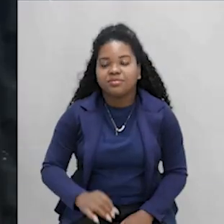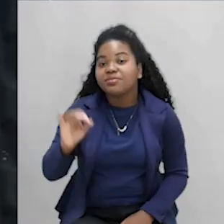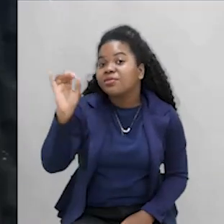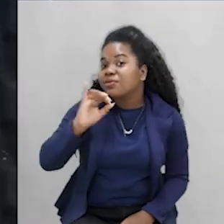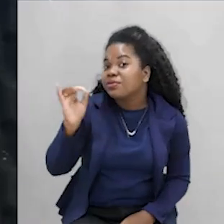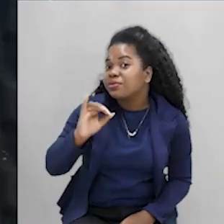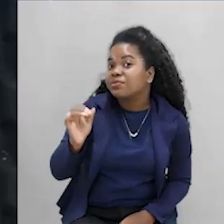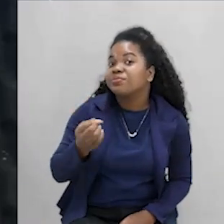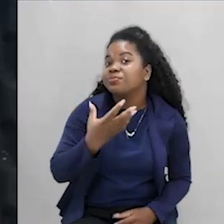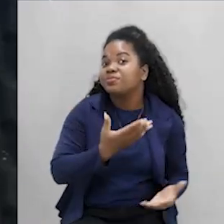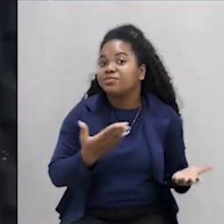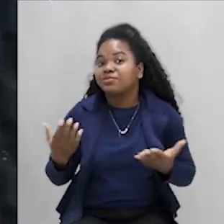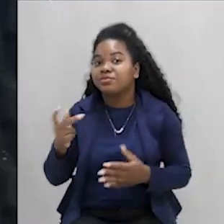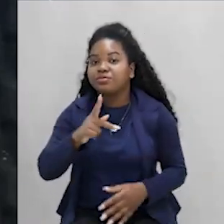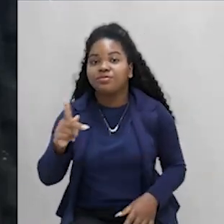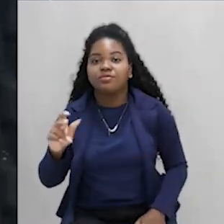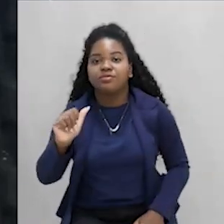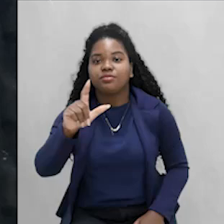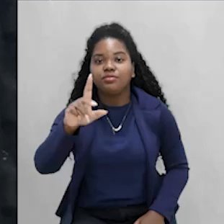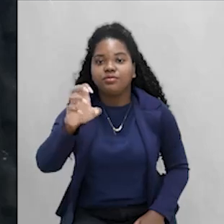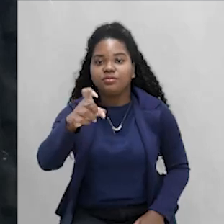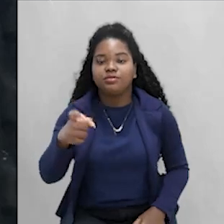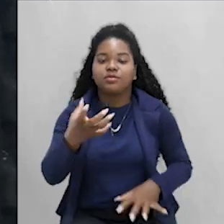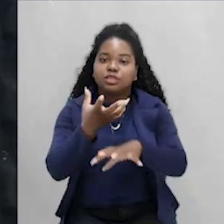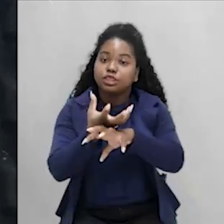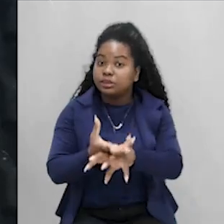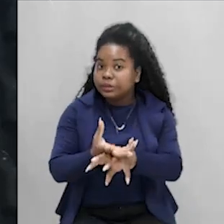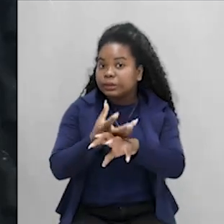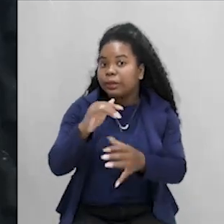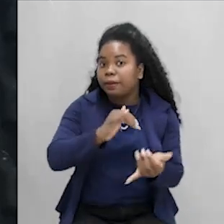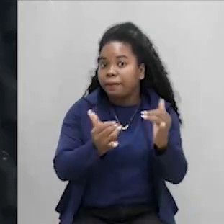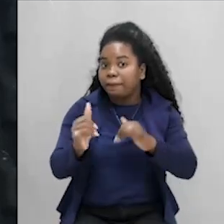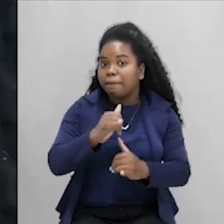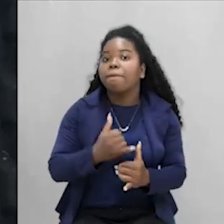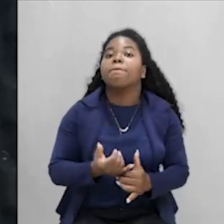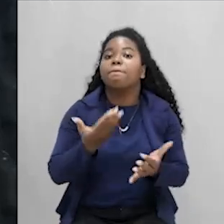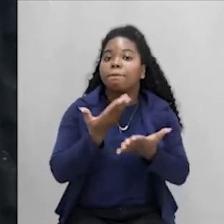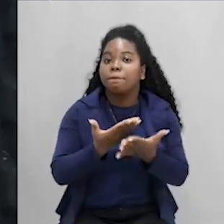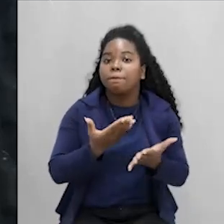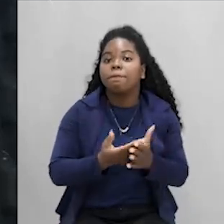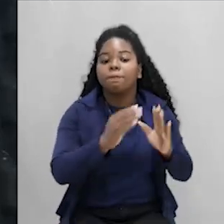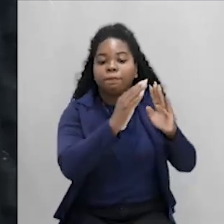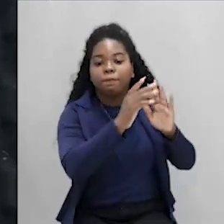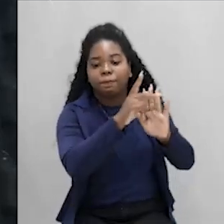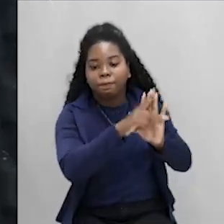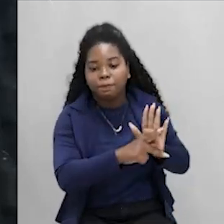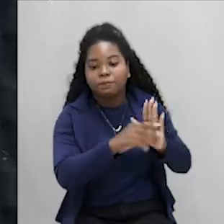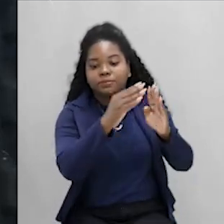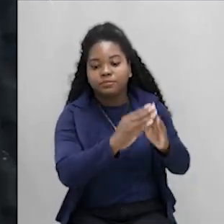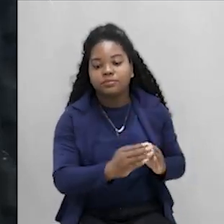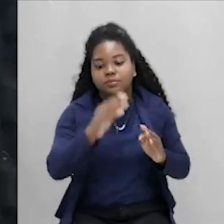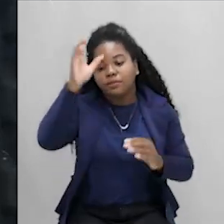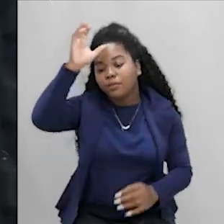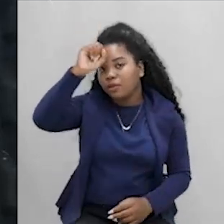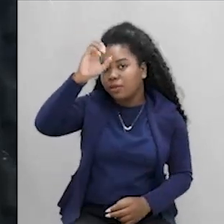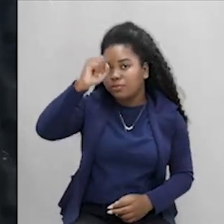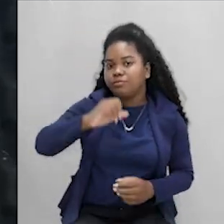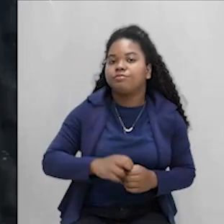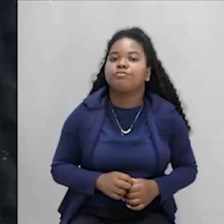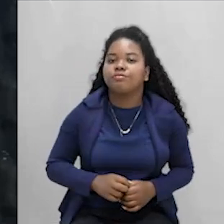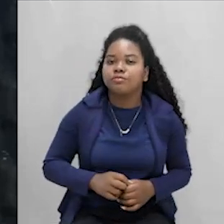Olá turma seus todos bem-vindos para o Alex siplina química mais uma do nosso projeto fique em casa aprendendo